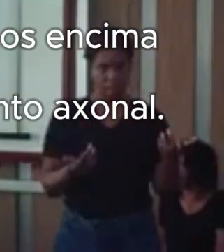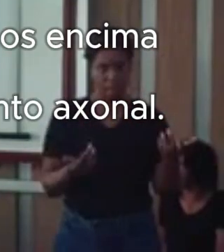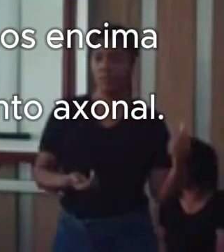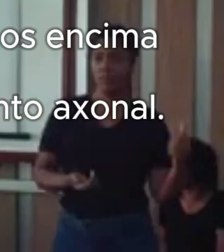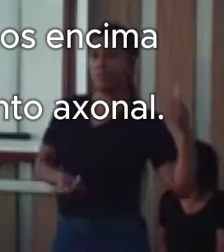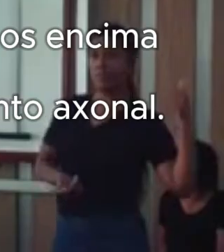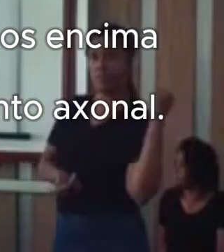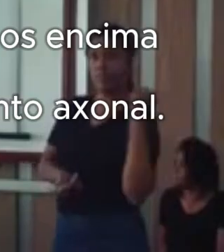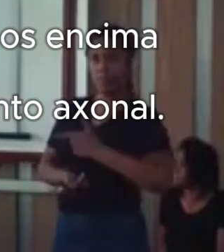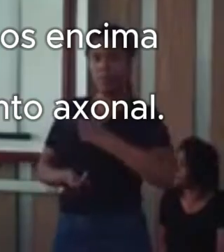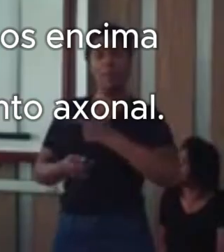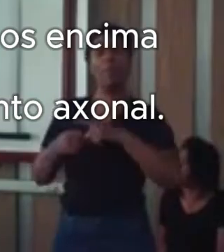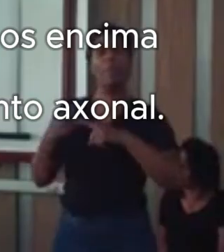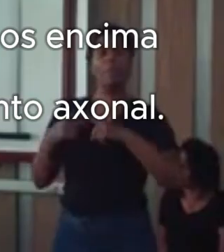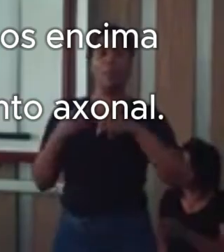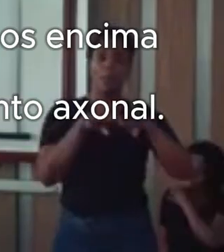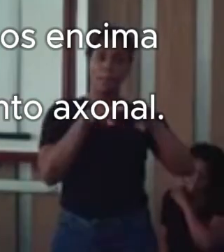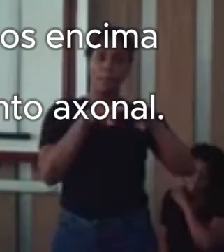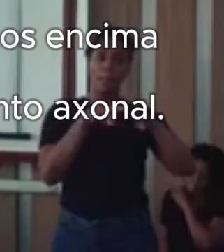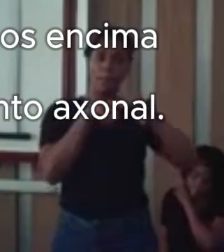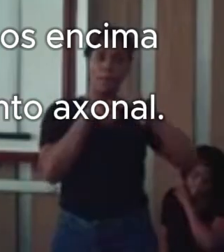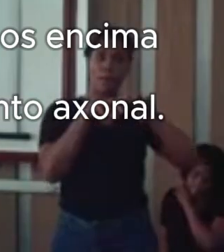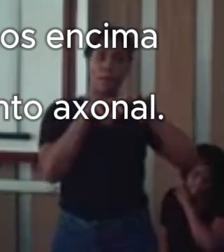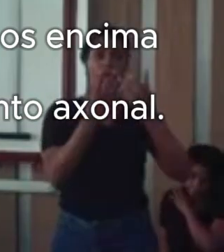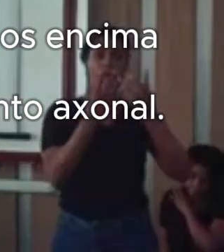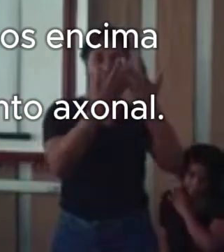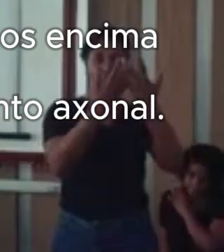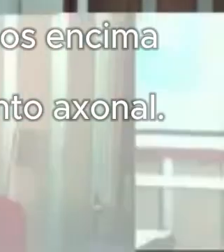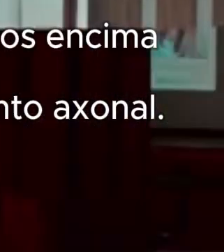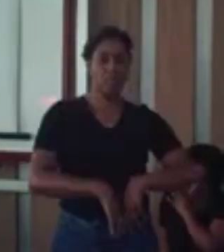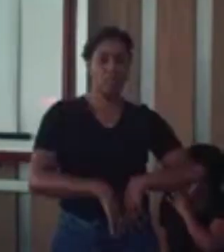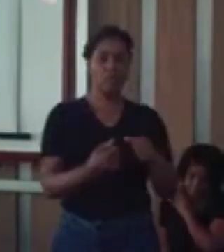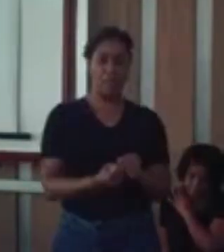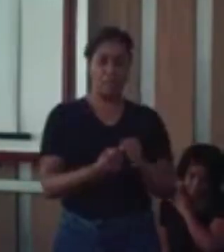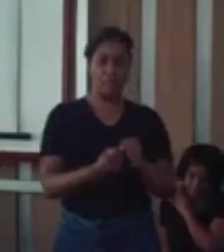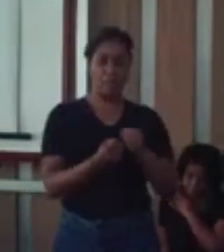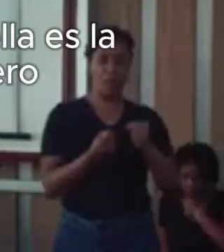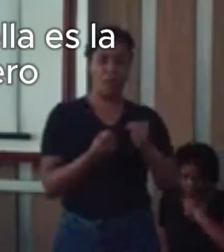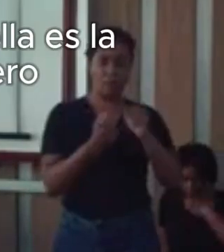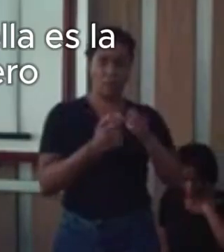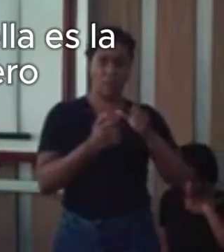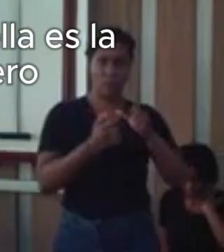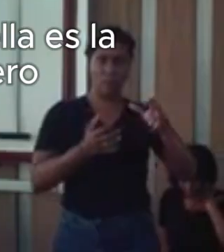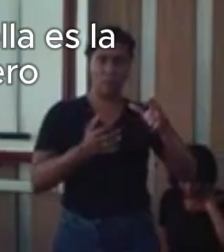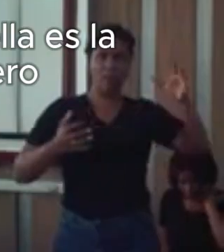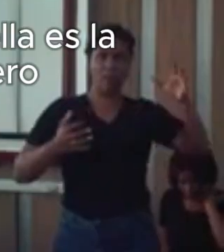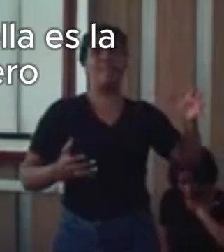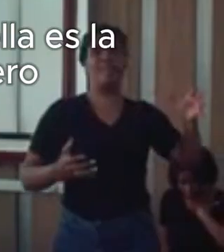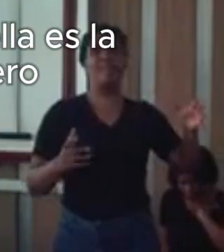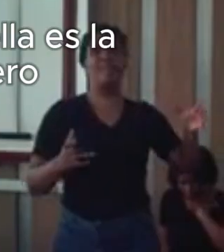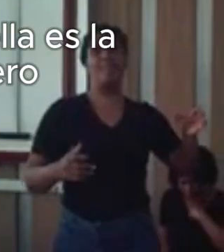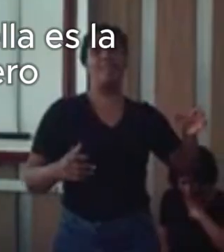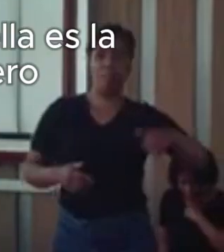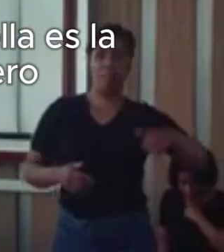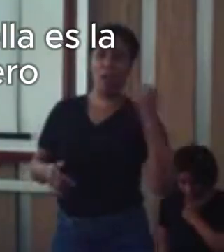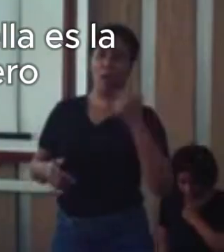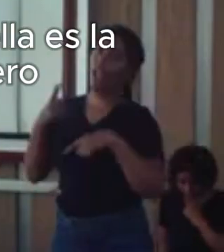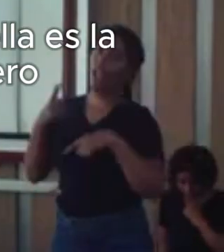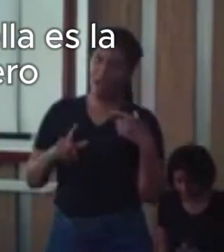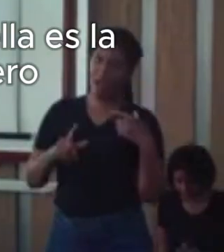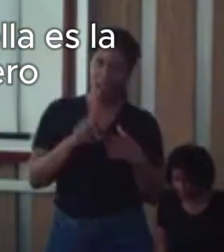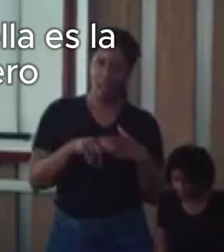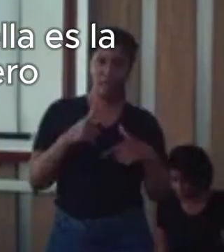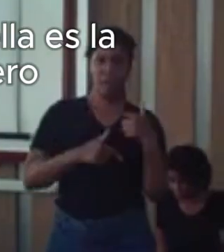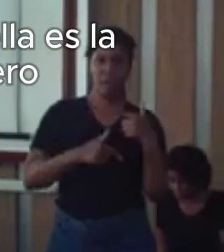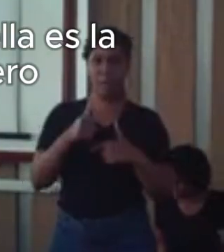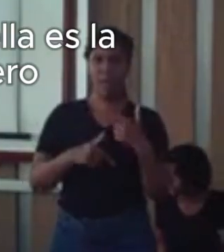na função de induzir o crescimento axonal. Tá? Isso foi o trabalho da Camila, quando ela era aluna. Agora